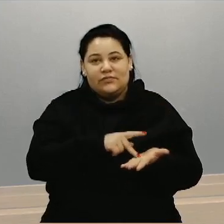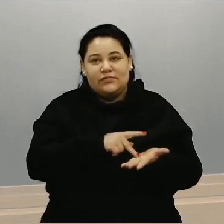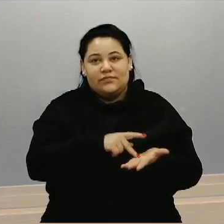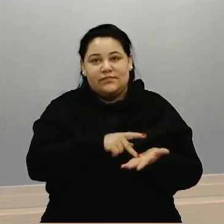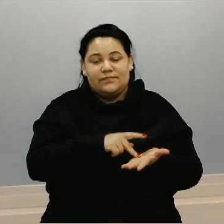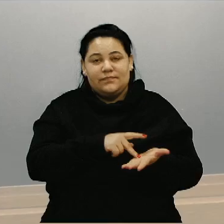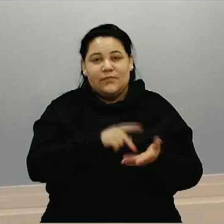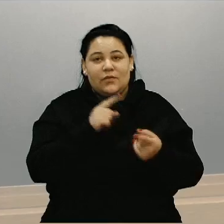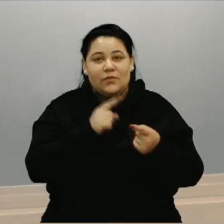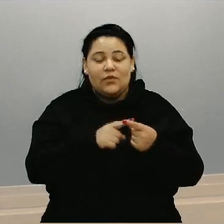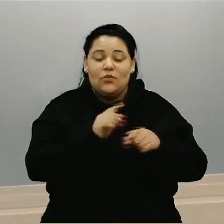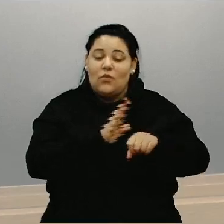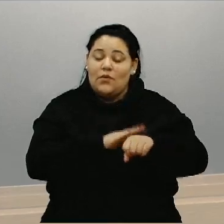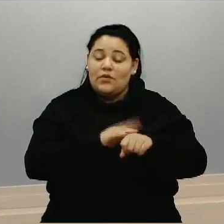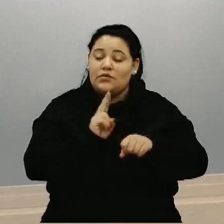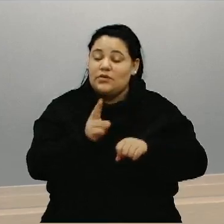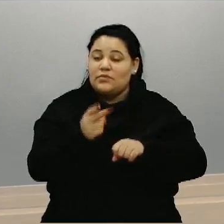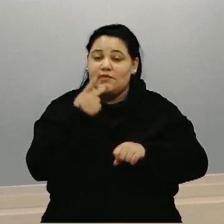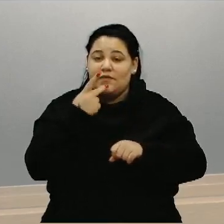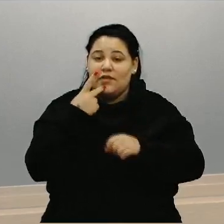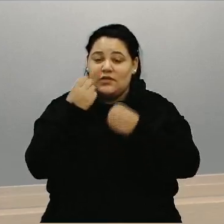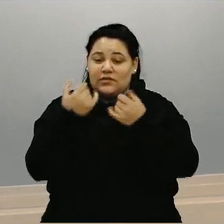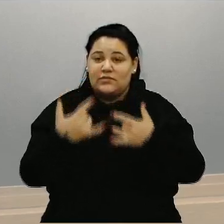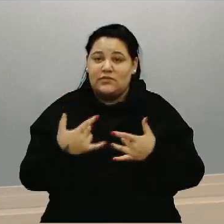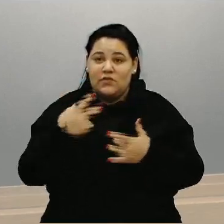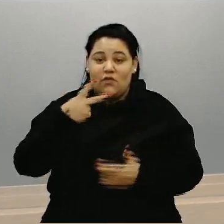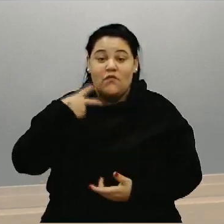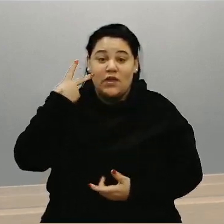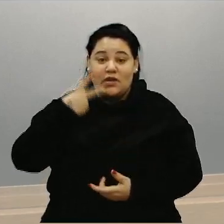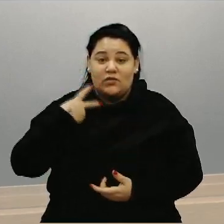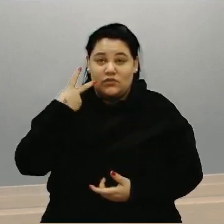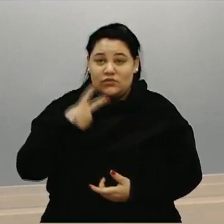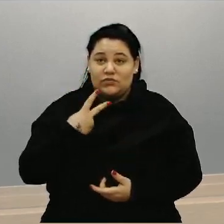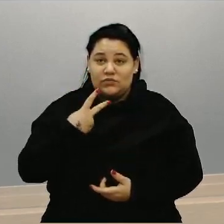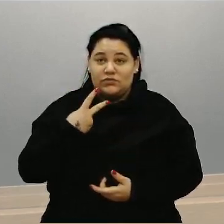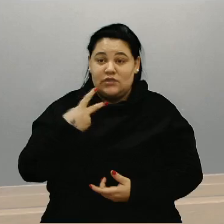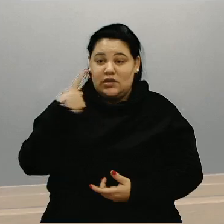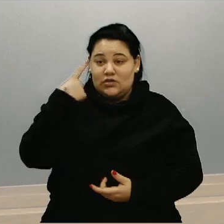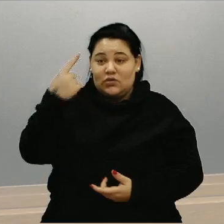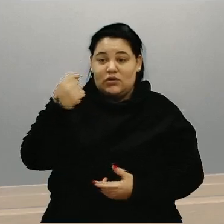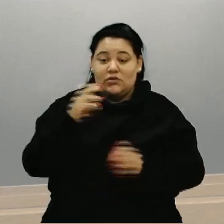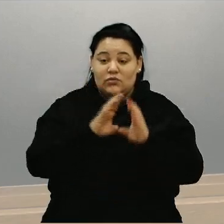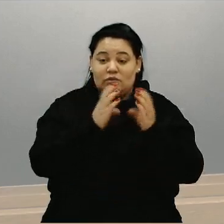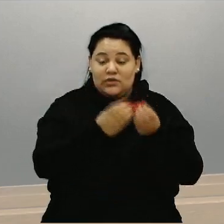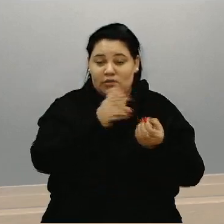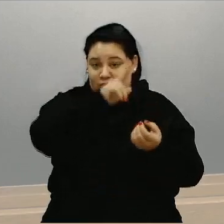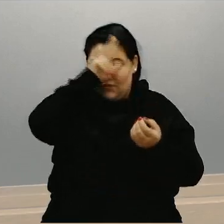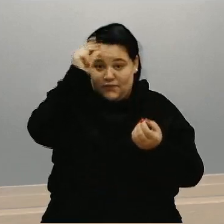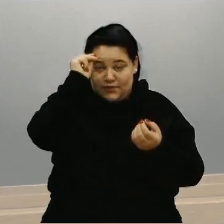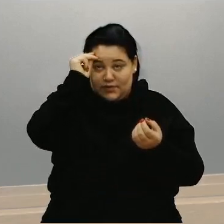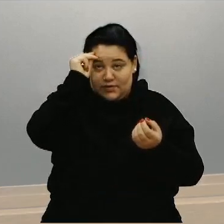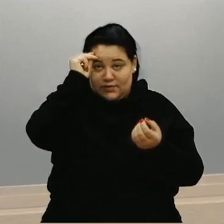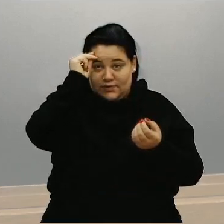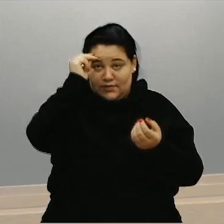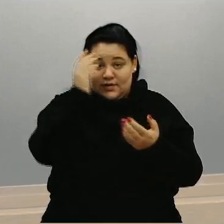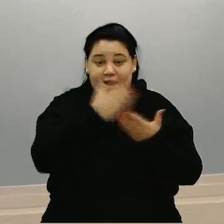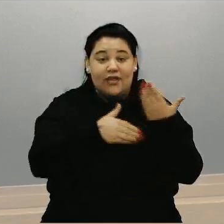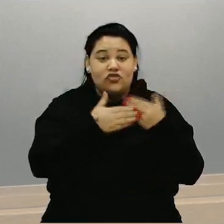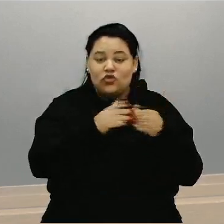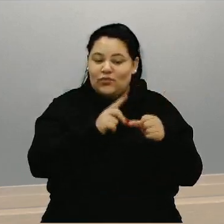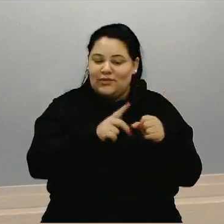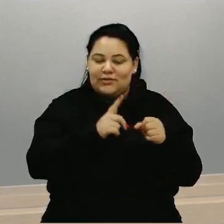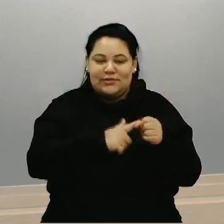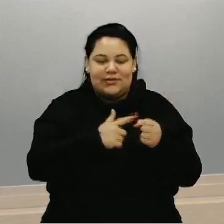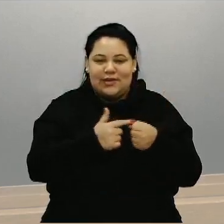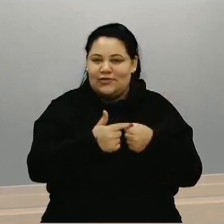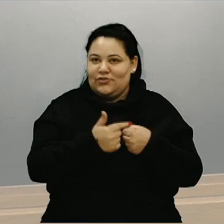do momento, eu sempre digo aqui, que um vereador, uma vereadora, se elege, um prefeito, uma prefeita, ele é de toda a cidade.